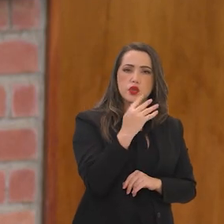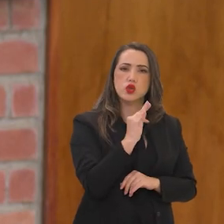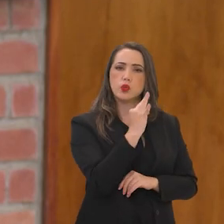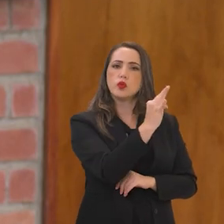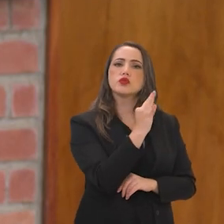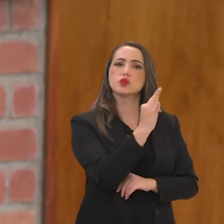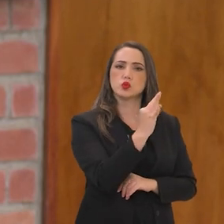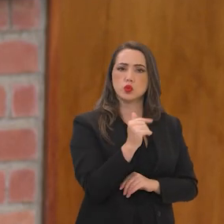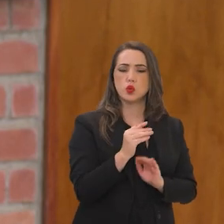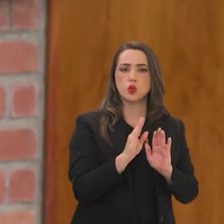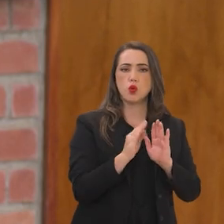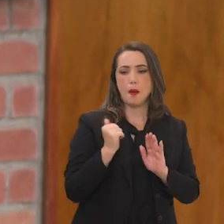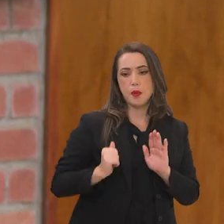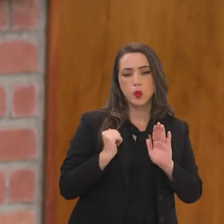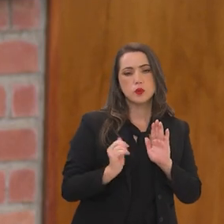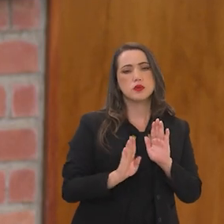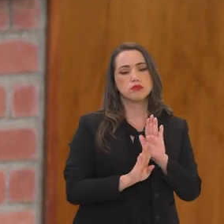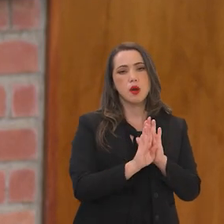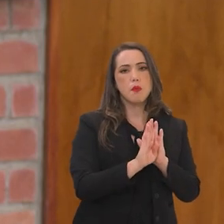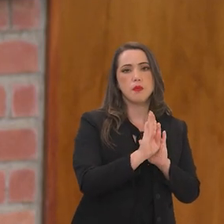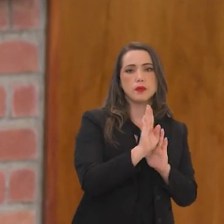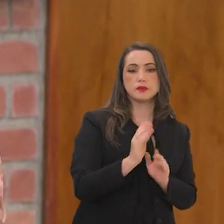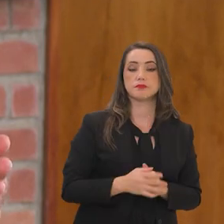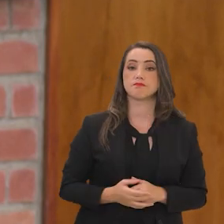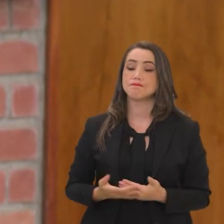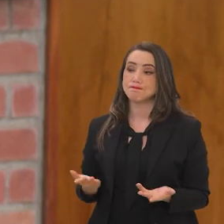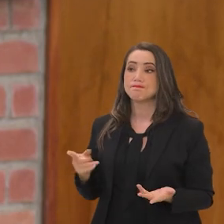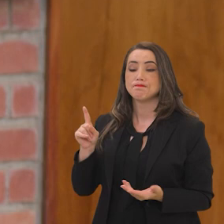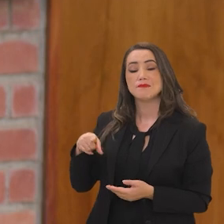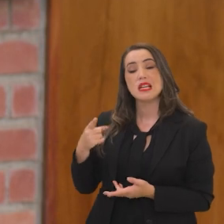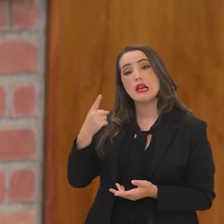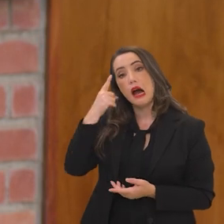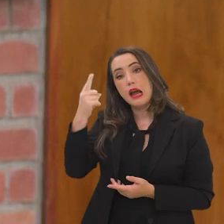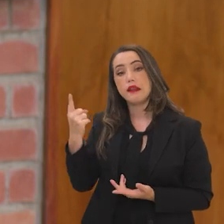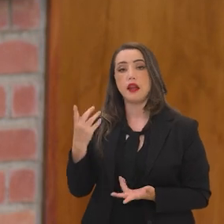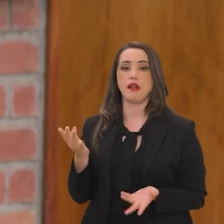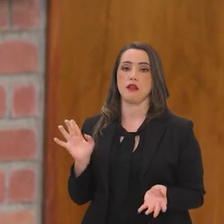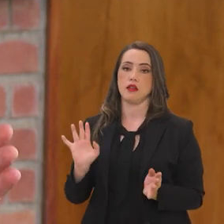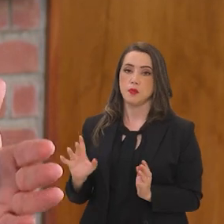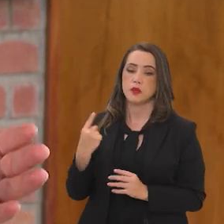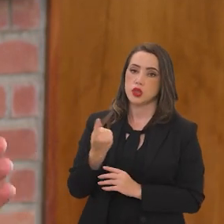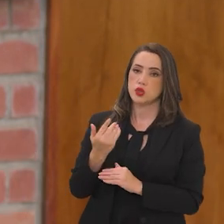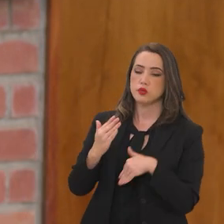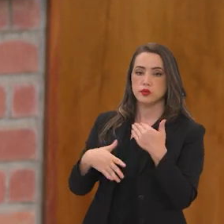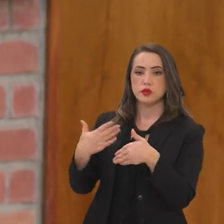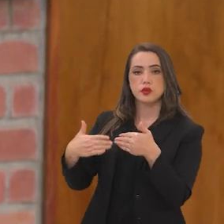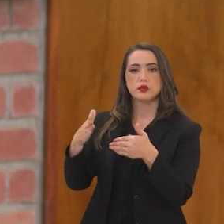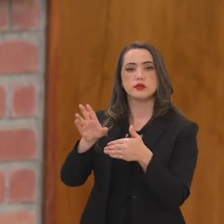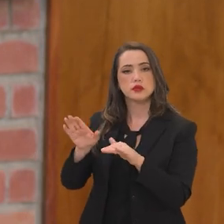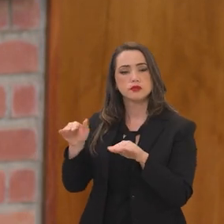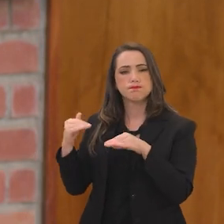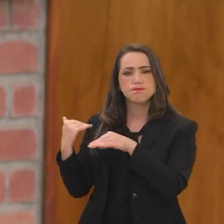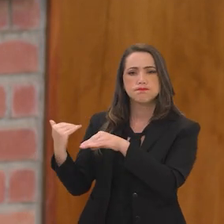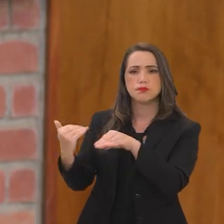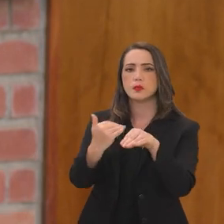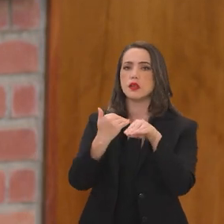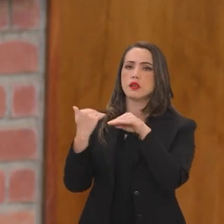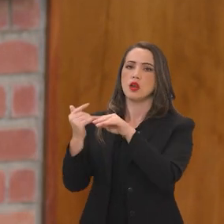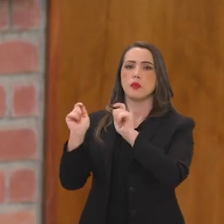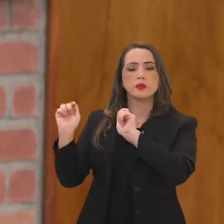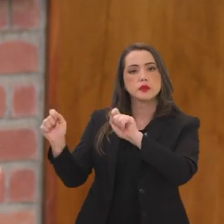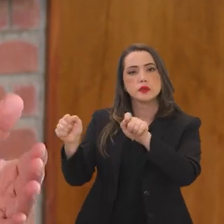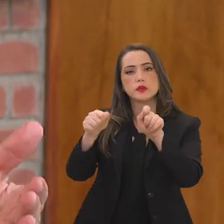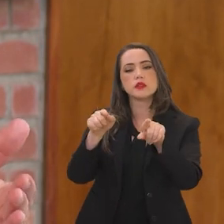a longo prazo é essa é a ideia efetivamente que a gente consiga colocar é uma forma de manter né uma certa estabilidade